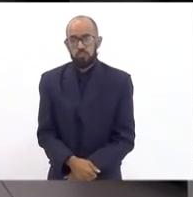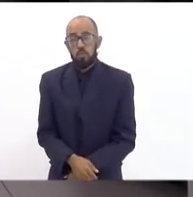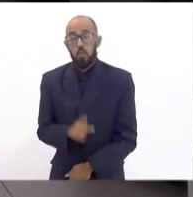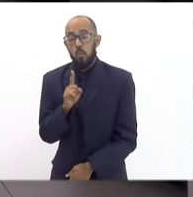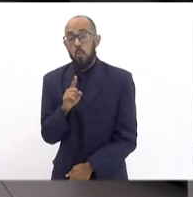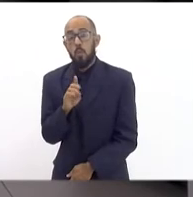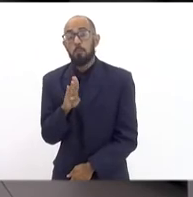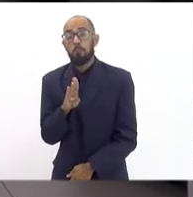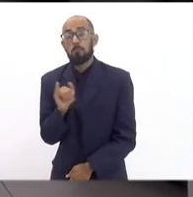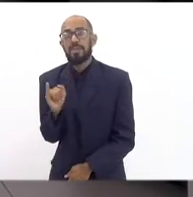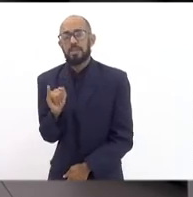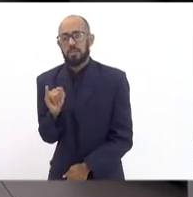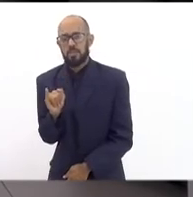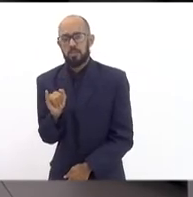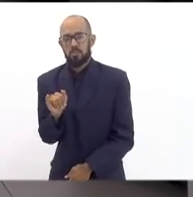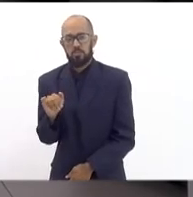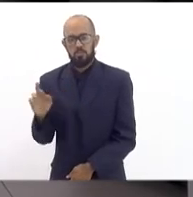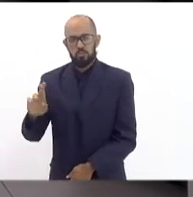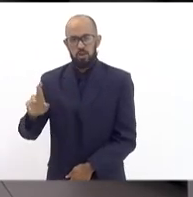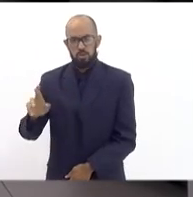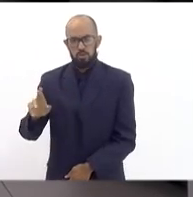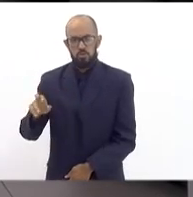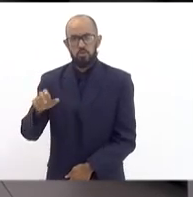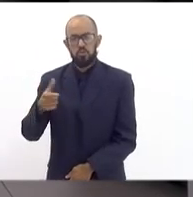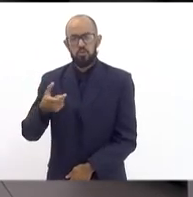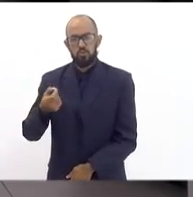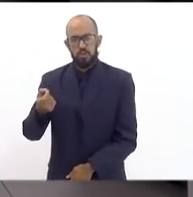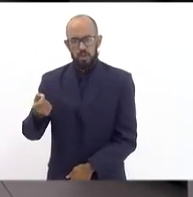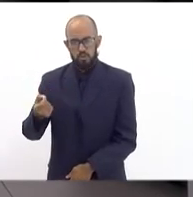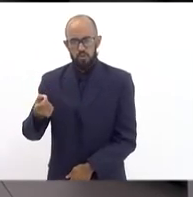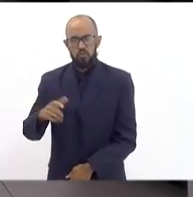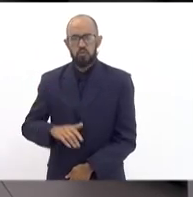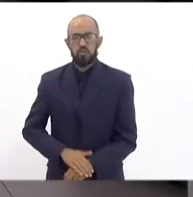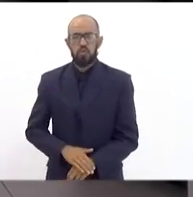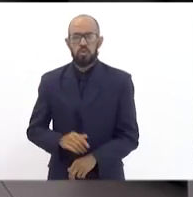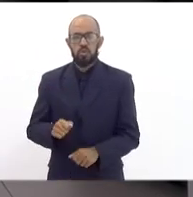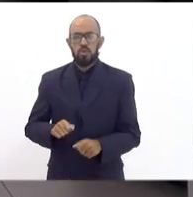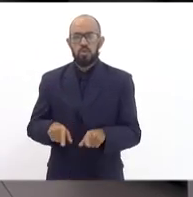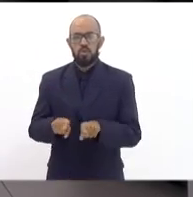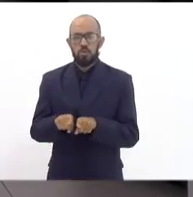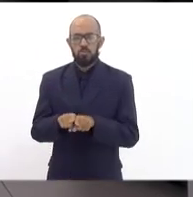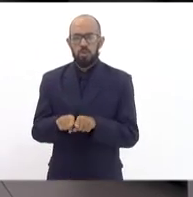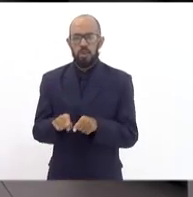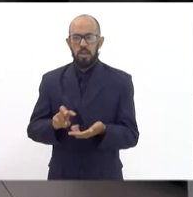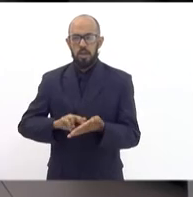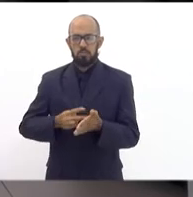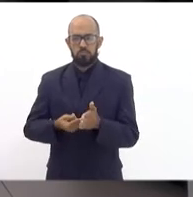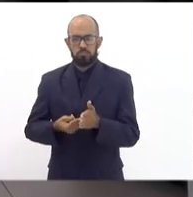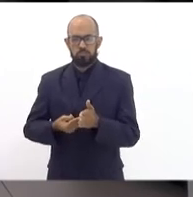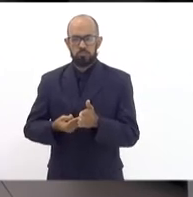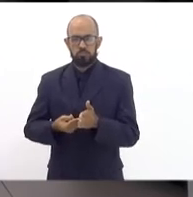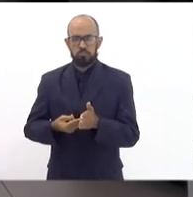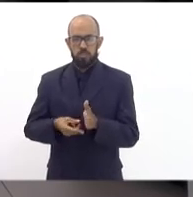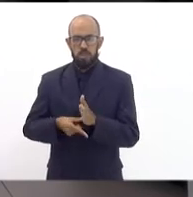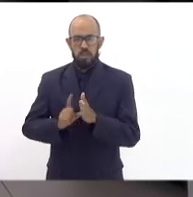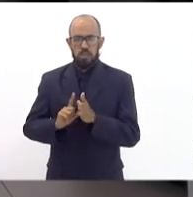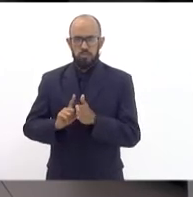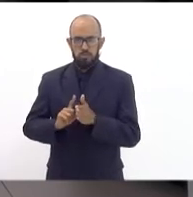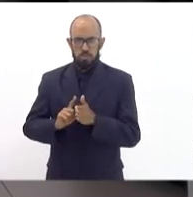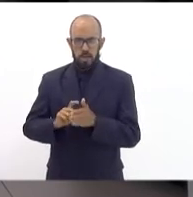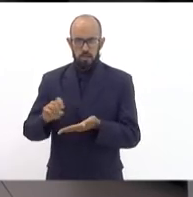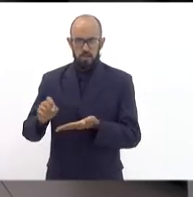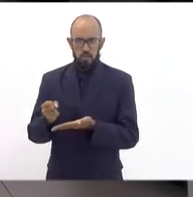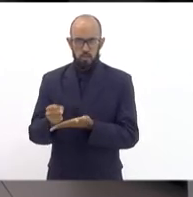1 bilhão e 200, e também englobando a prorrogação antecipada do contrato. Né? E, dentre os achados